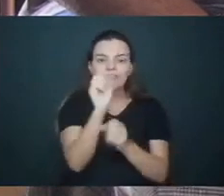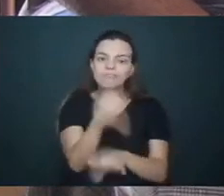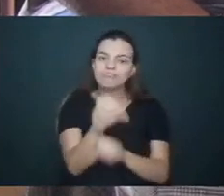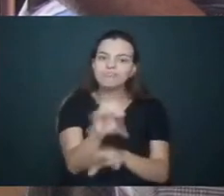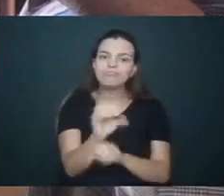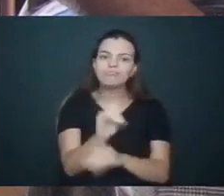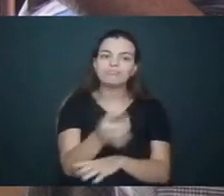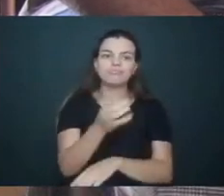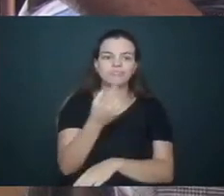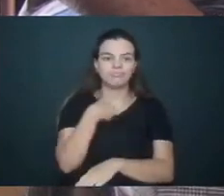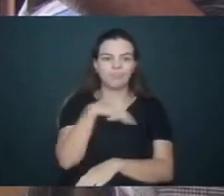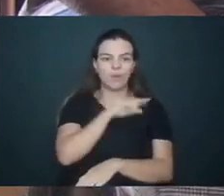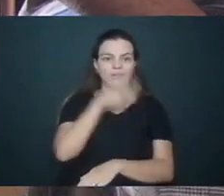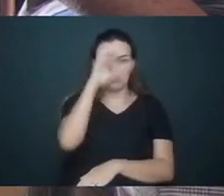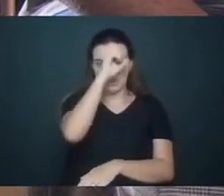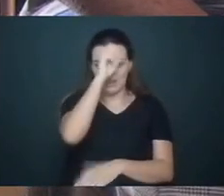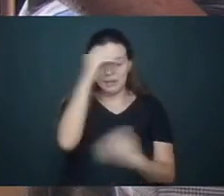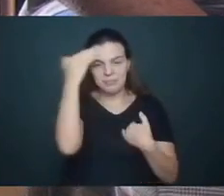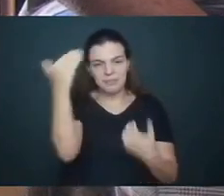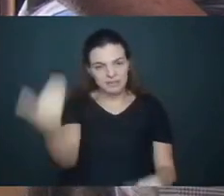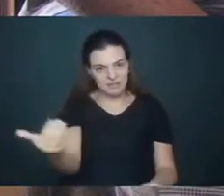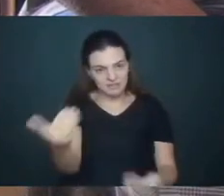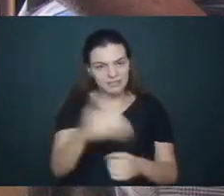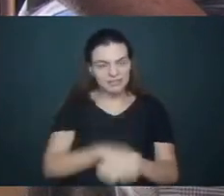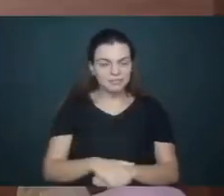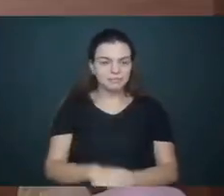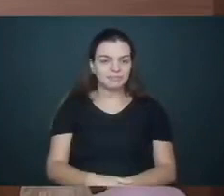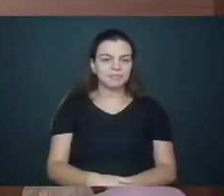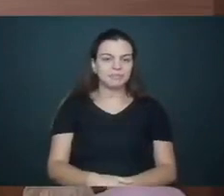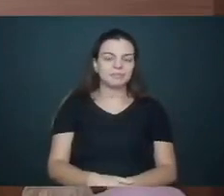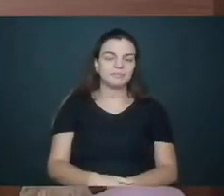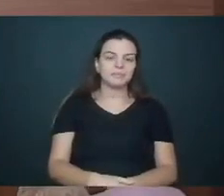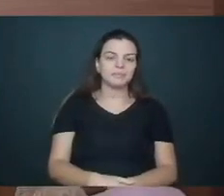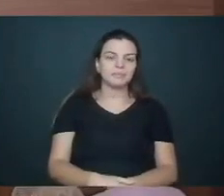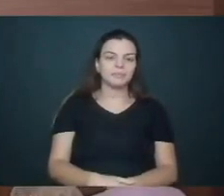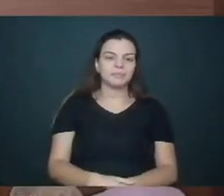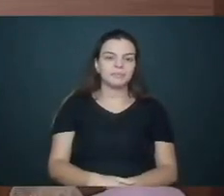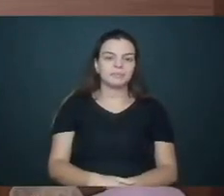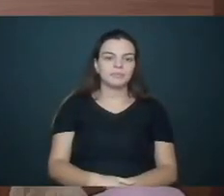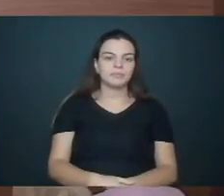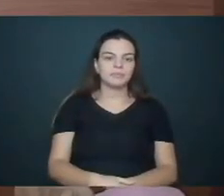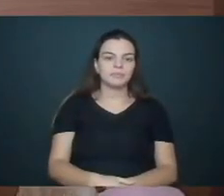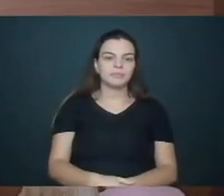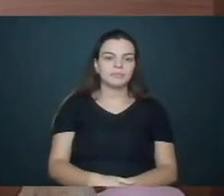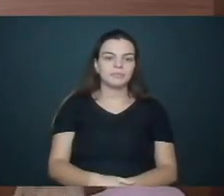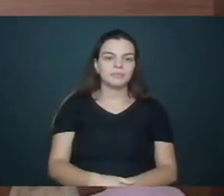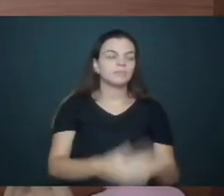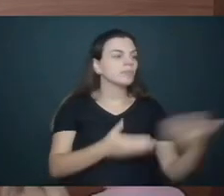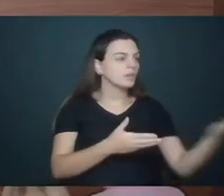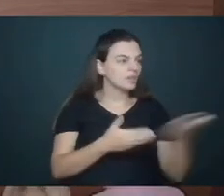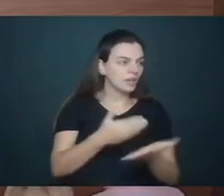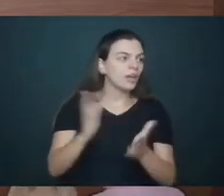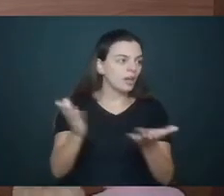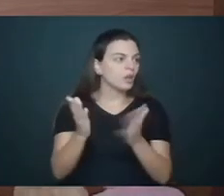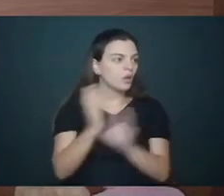Meu muito obrigado, professor Flávio Zanetti. Obrigado, vereador Hernani. Passo ao professor Flávio Zanetti para que faça as suas considerações finais.